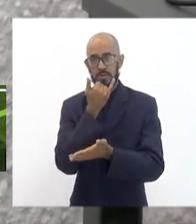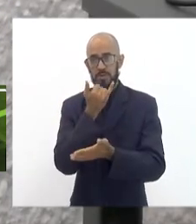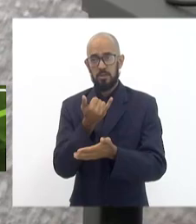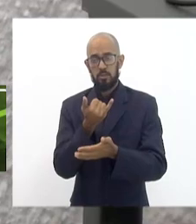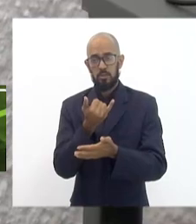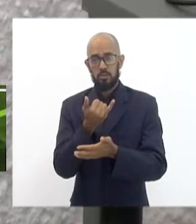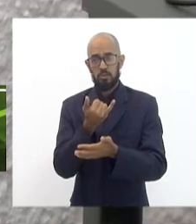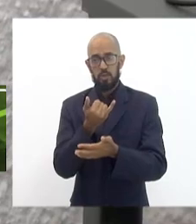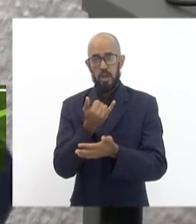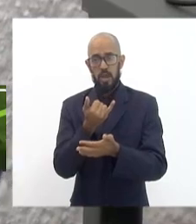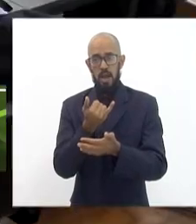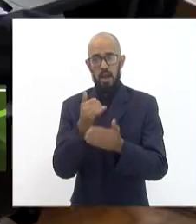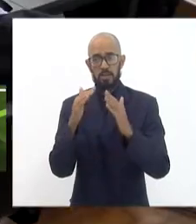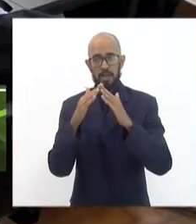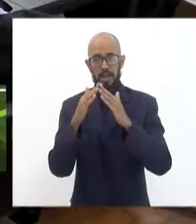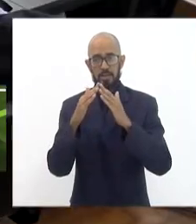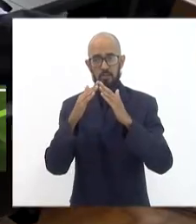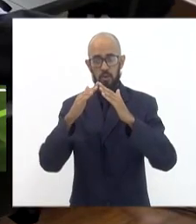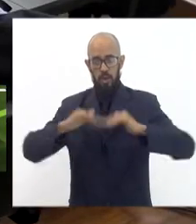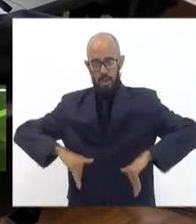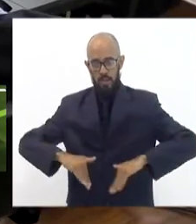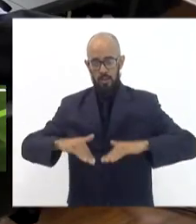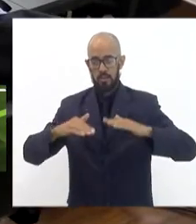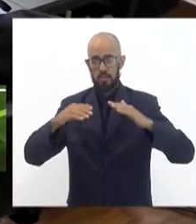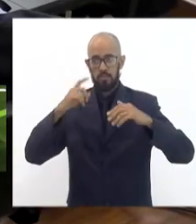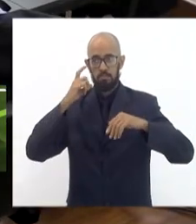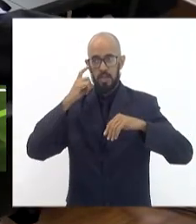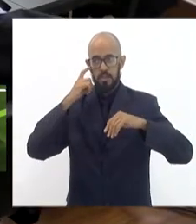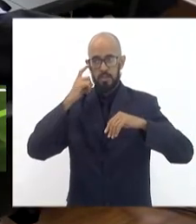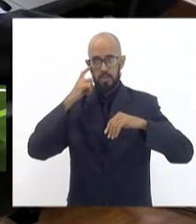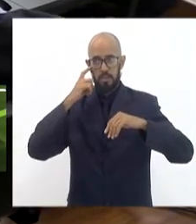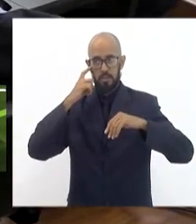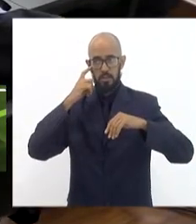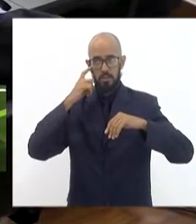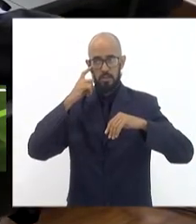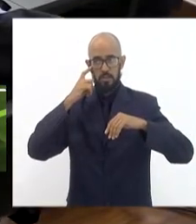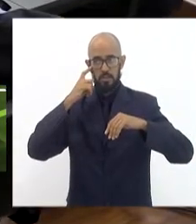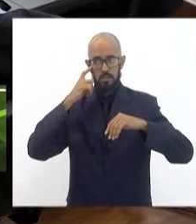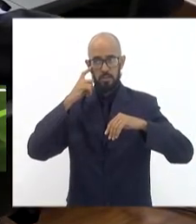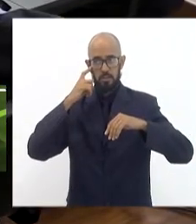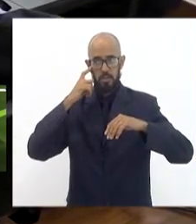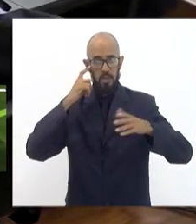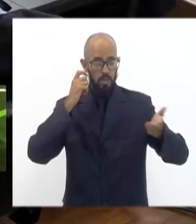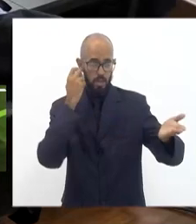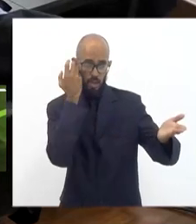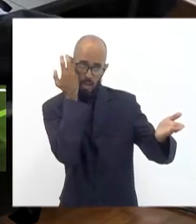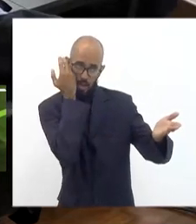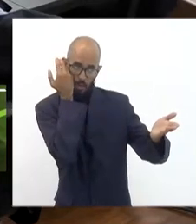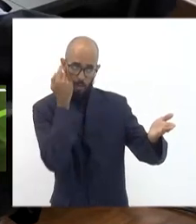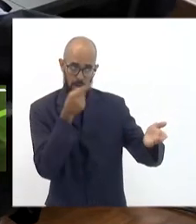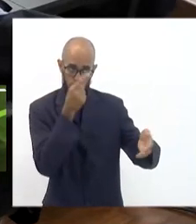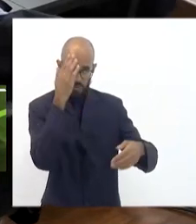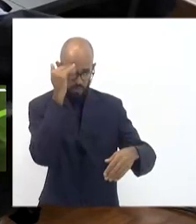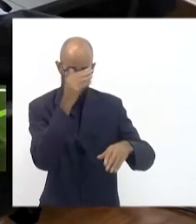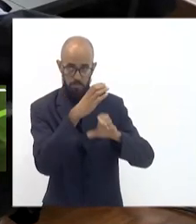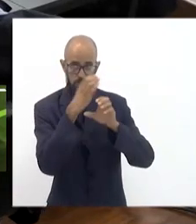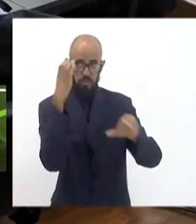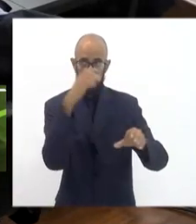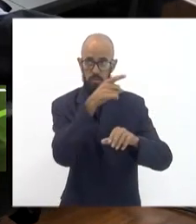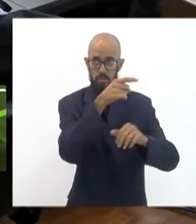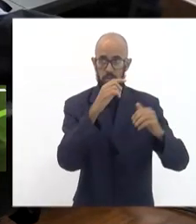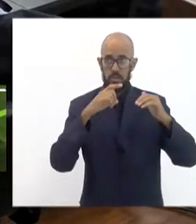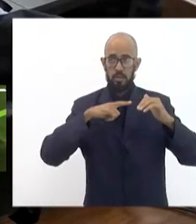casas vão cair Porque isso é uma galeria e você imagina só você ter me amar você que Engenheiros e imagina aqui isso aqui é o túnel